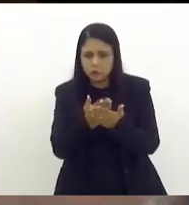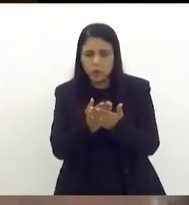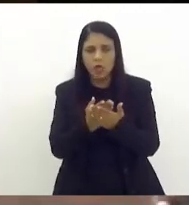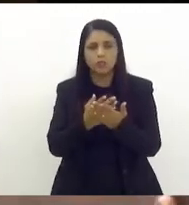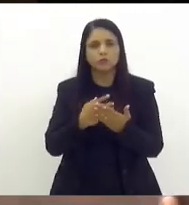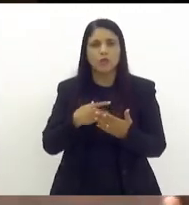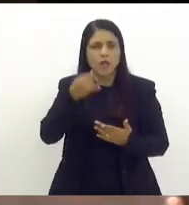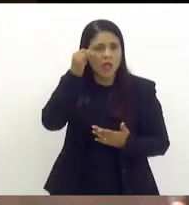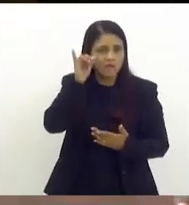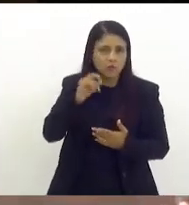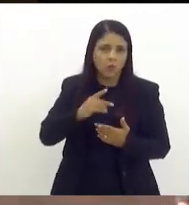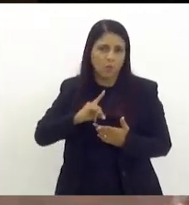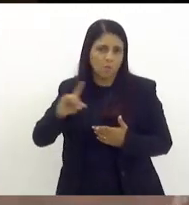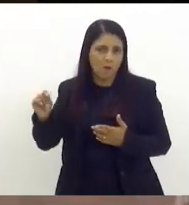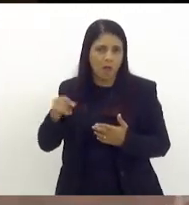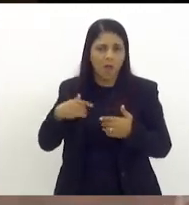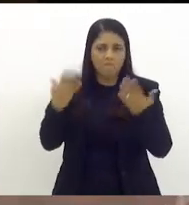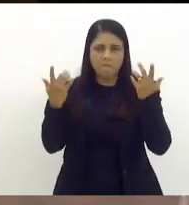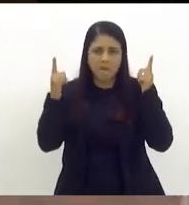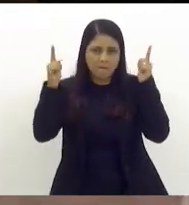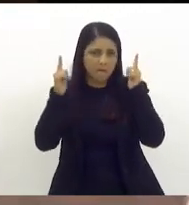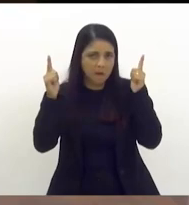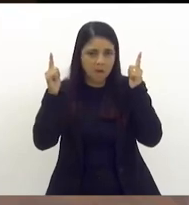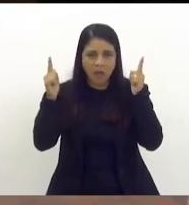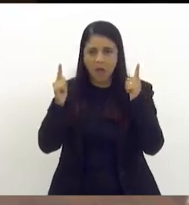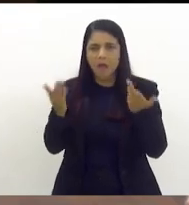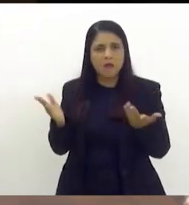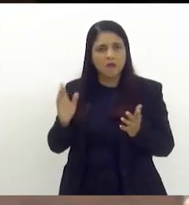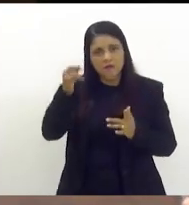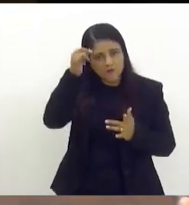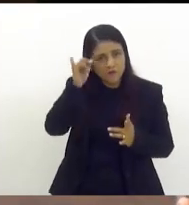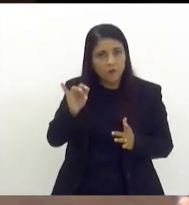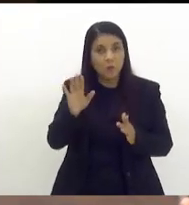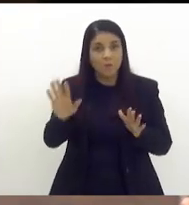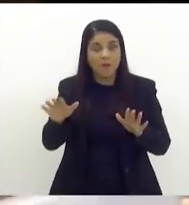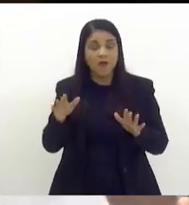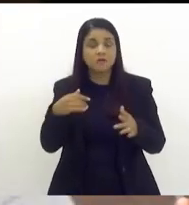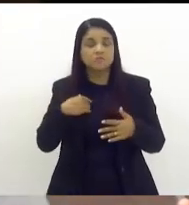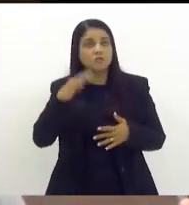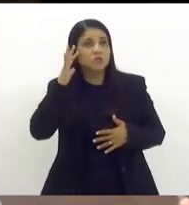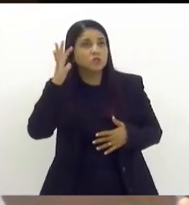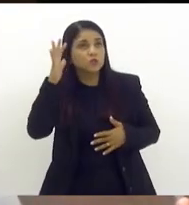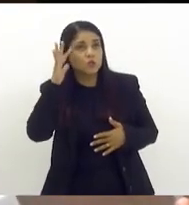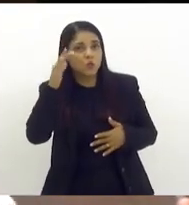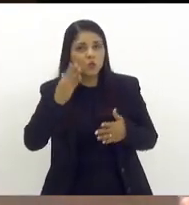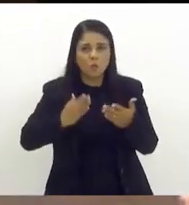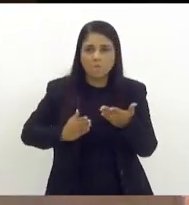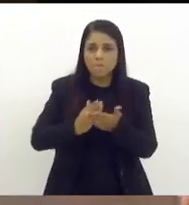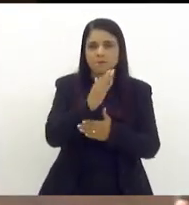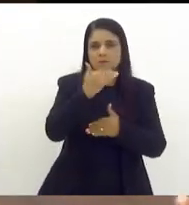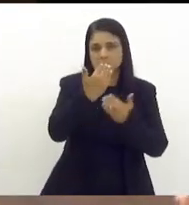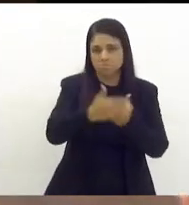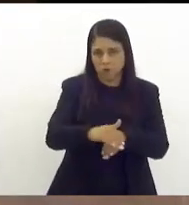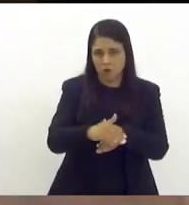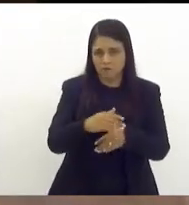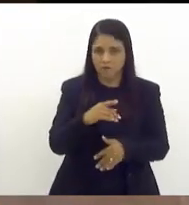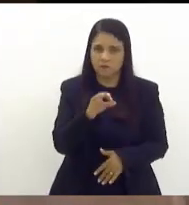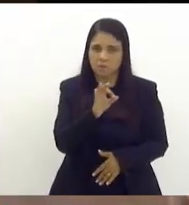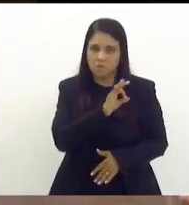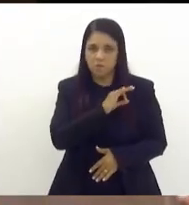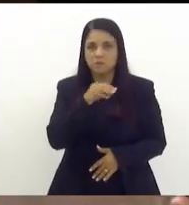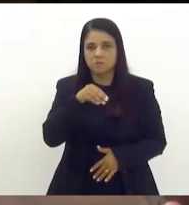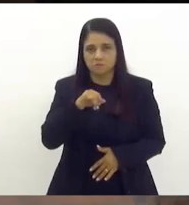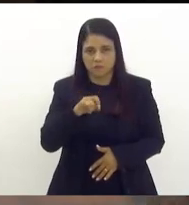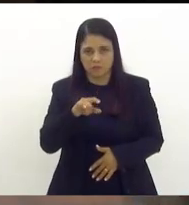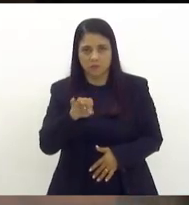família para realizar um sonho que está na Polícia Militar do Estado do Rio de Janeiro mas eu tenho eu tenho certeza que essas pessoas